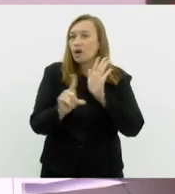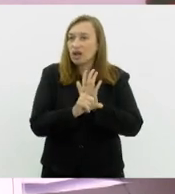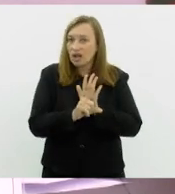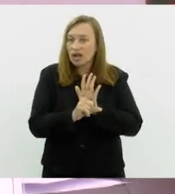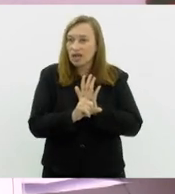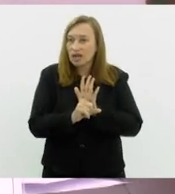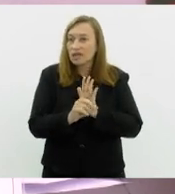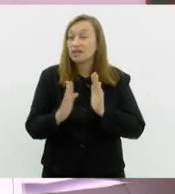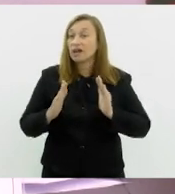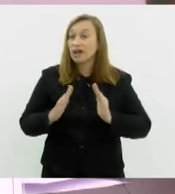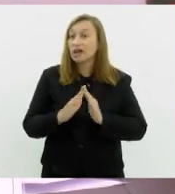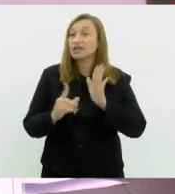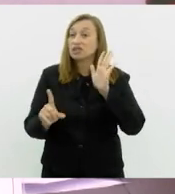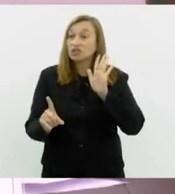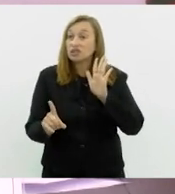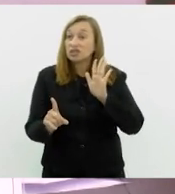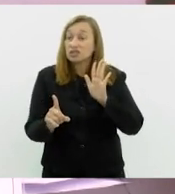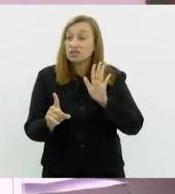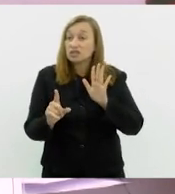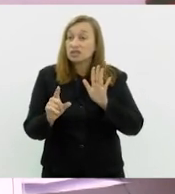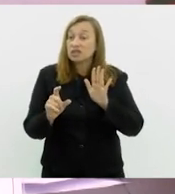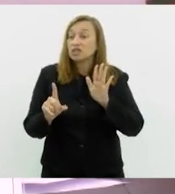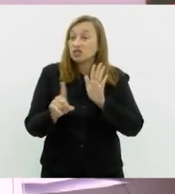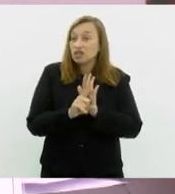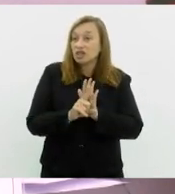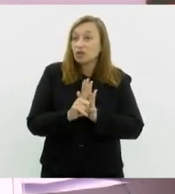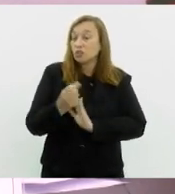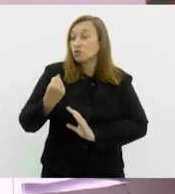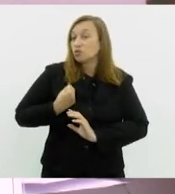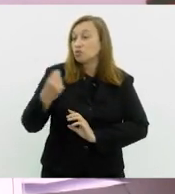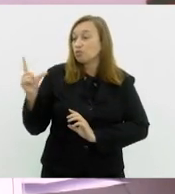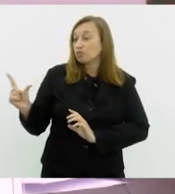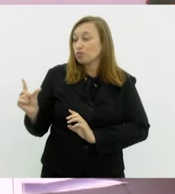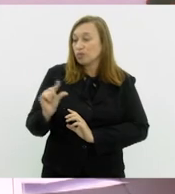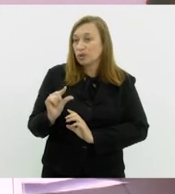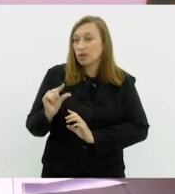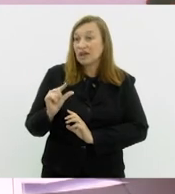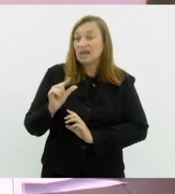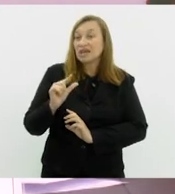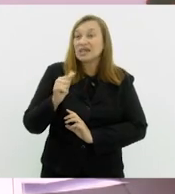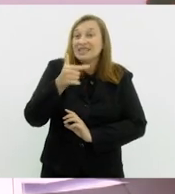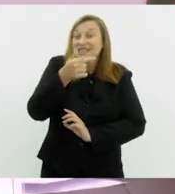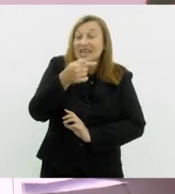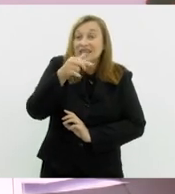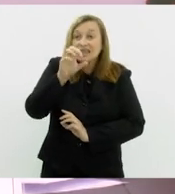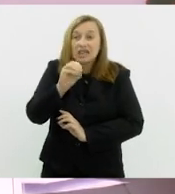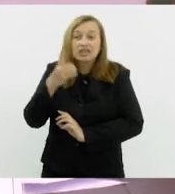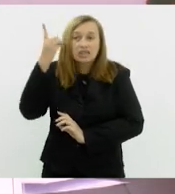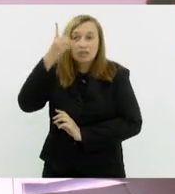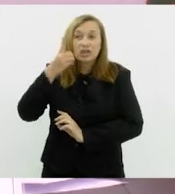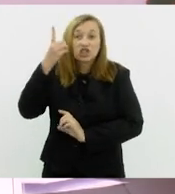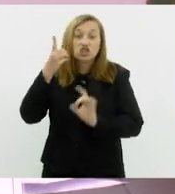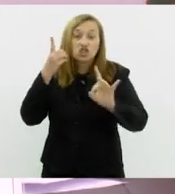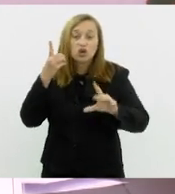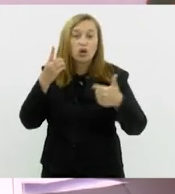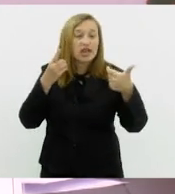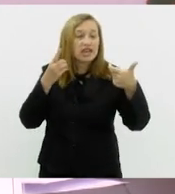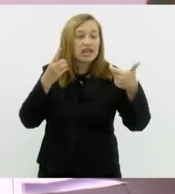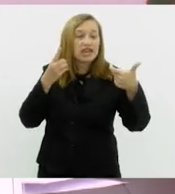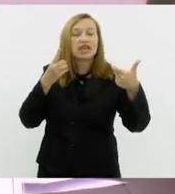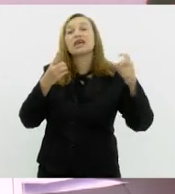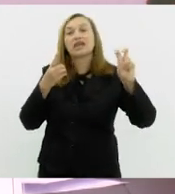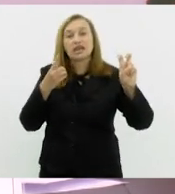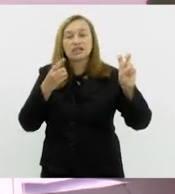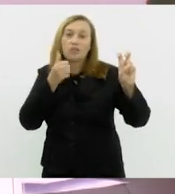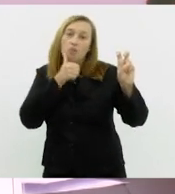casa legislativa onde a minoria de mulheres, né? Temos 70 deputados, temos 15 mulheres aqui dentro da